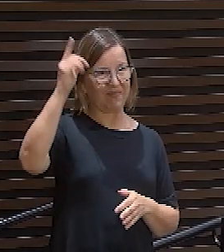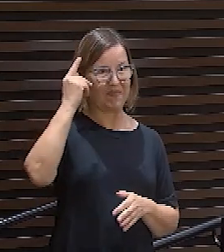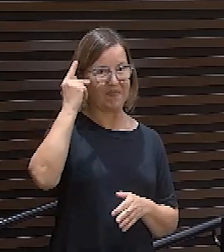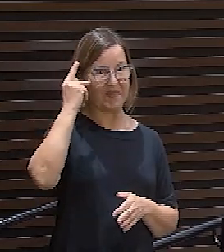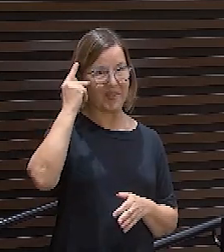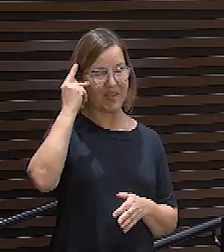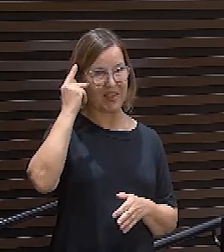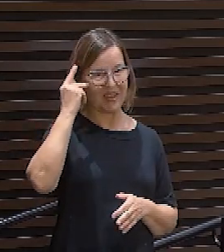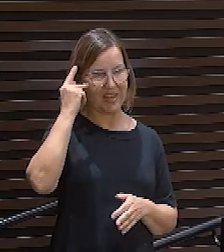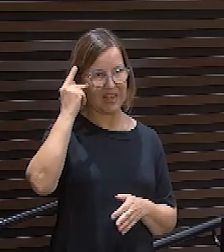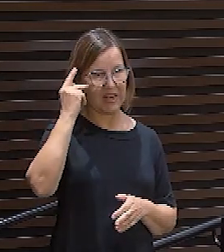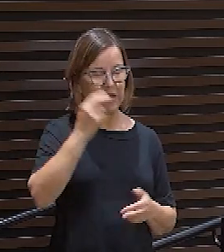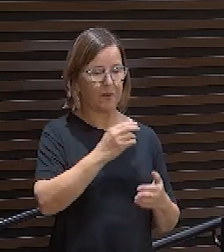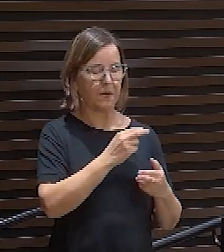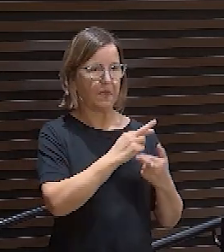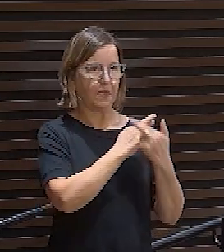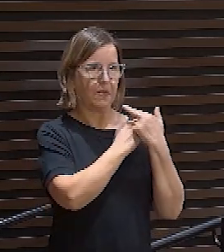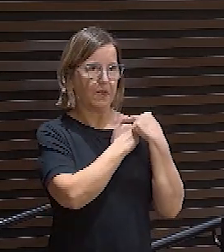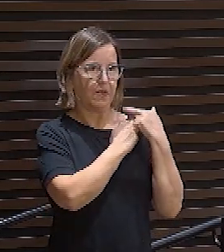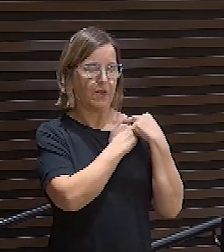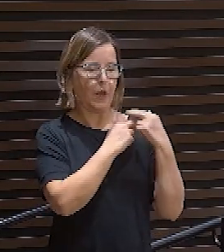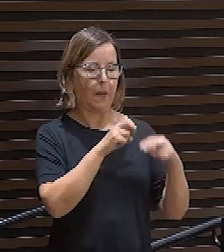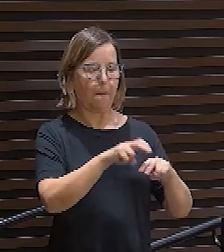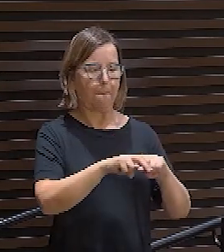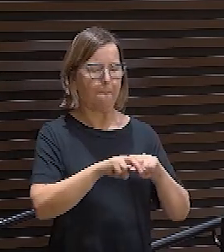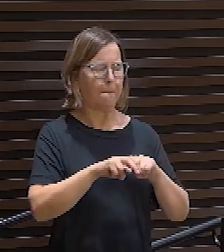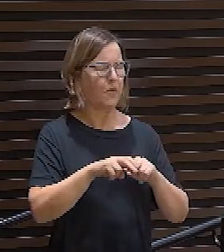conta de cada ato, pensamento, palavra.